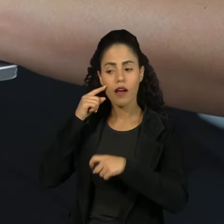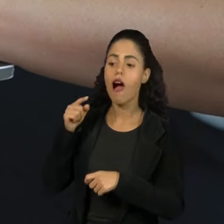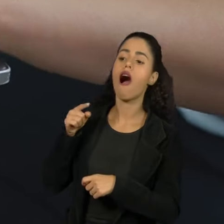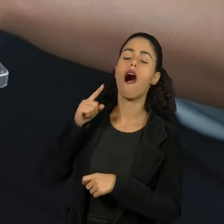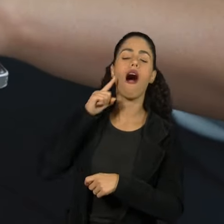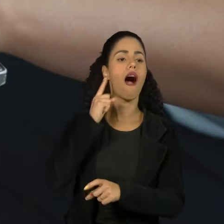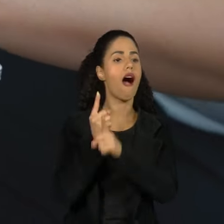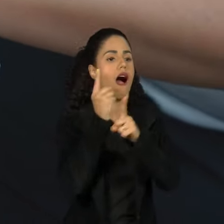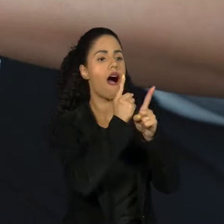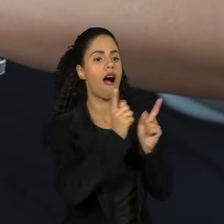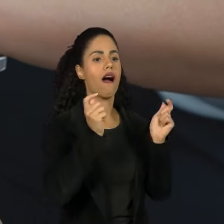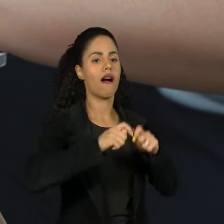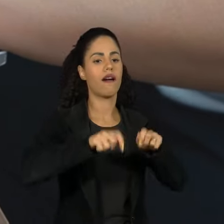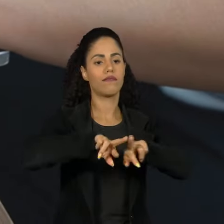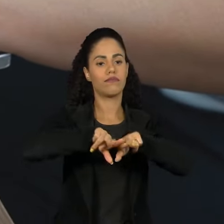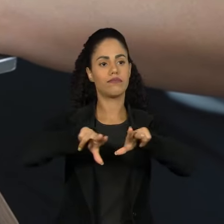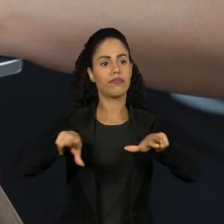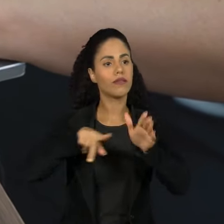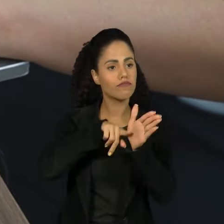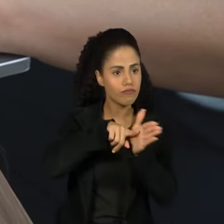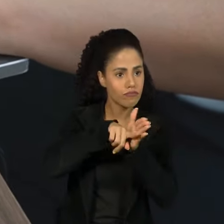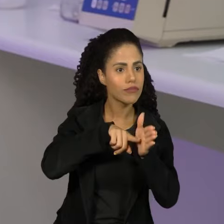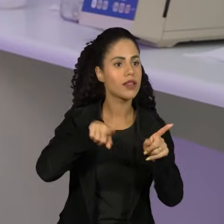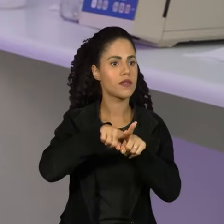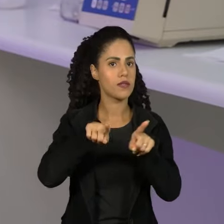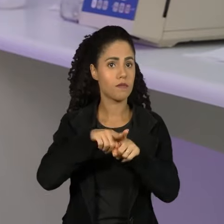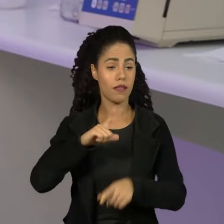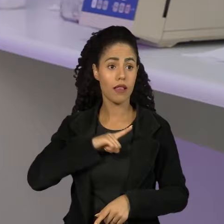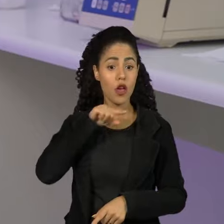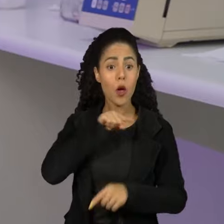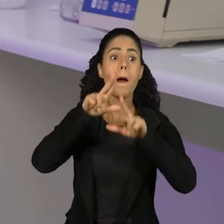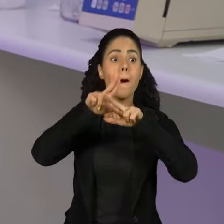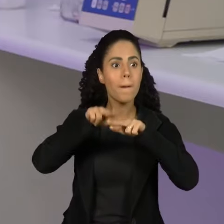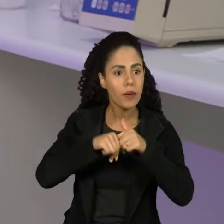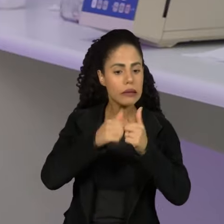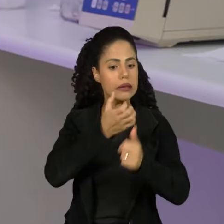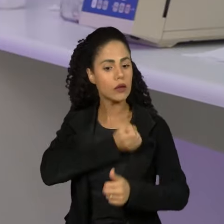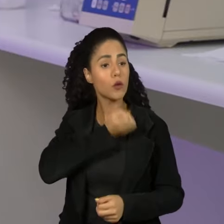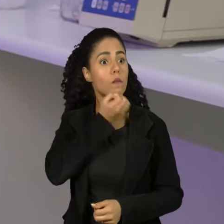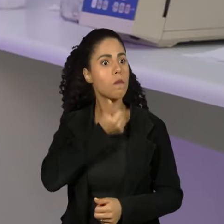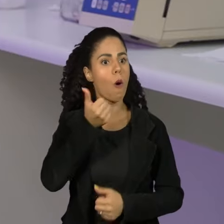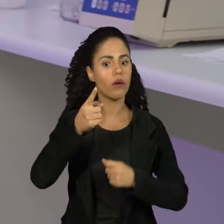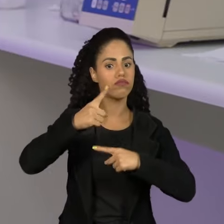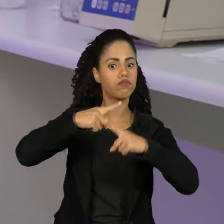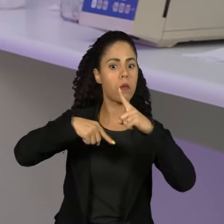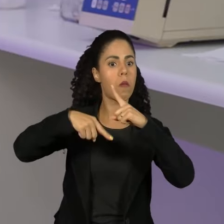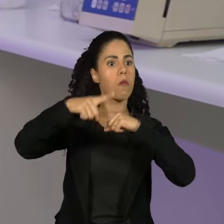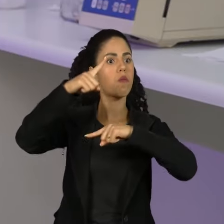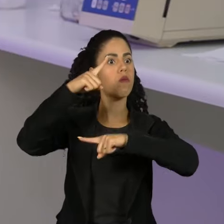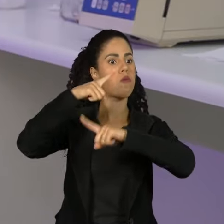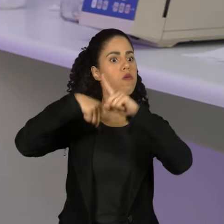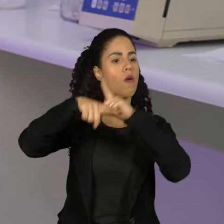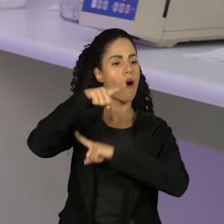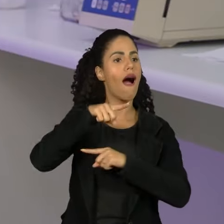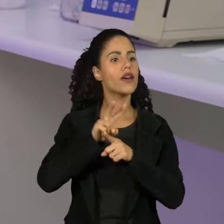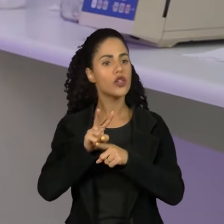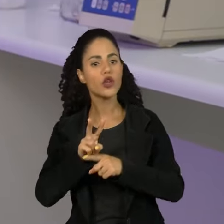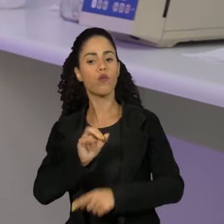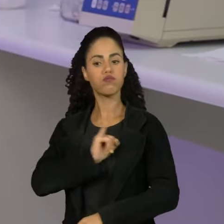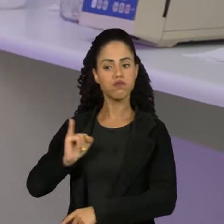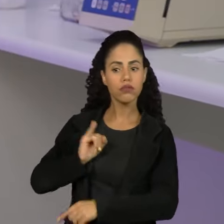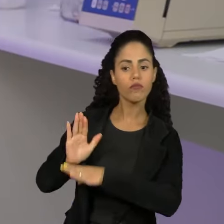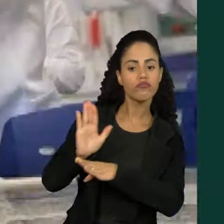universo de possibilidades, incluindo a pesquisa acadêmica. Com isso, minhas notas começaram a ficar tão boas que eu comecei a ser monitora da disciplina